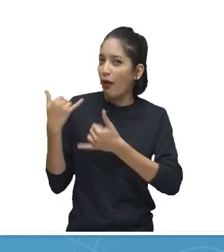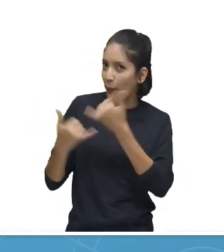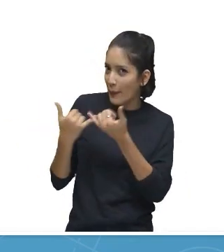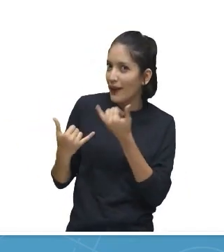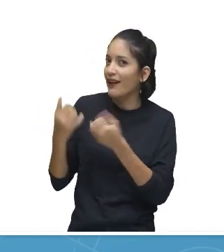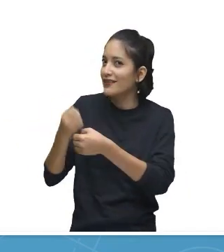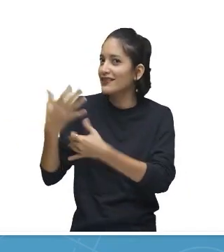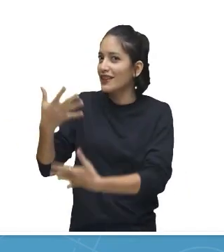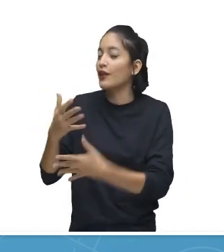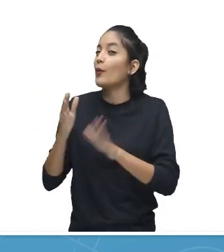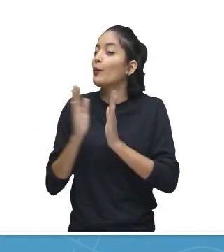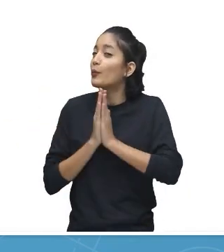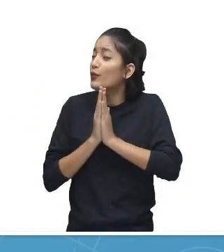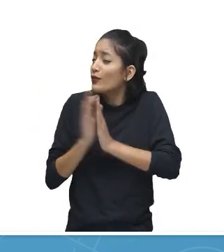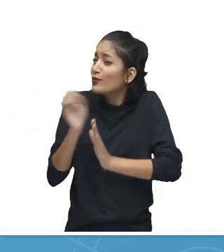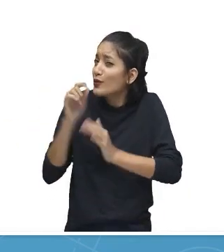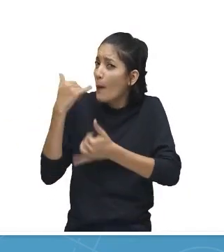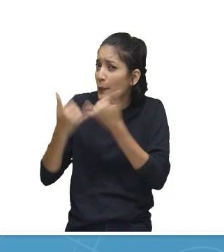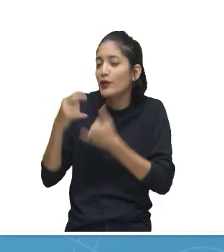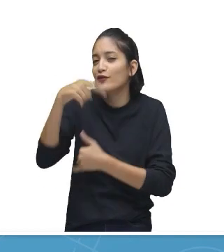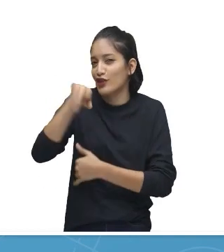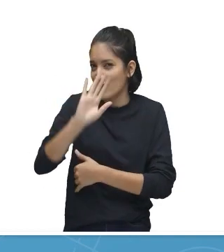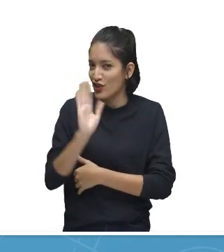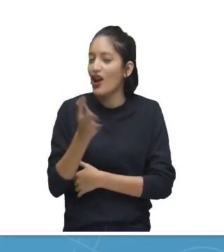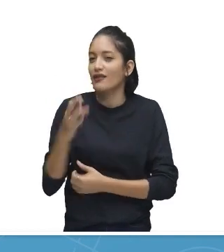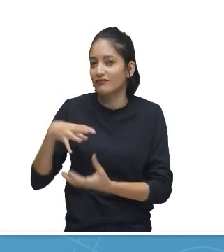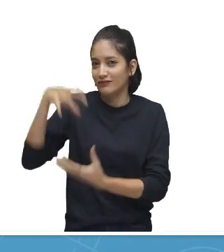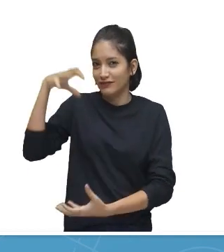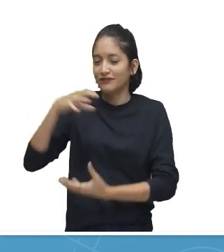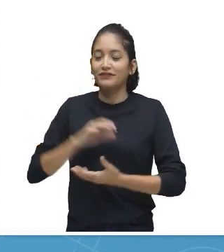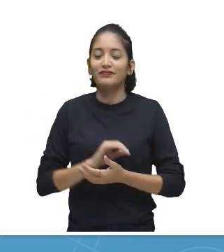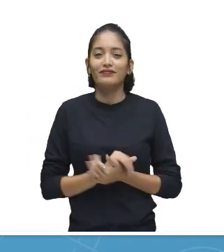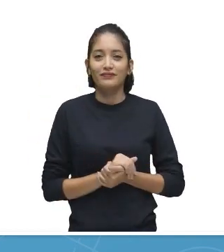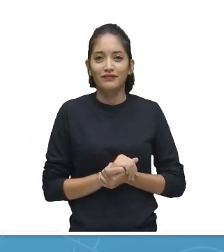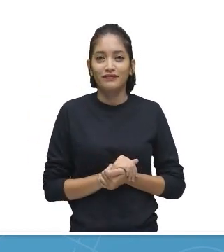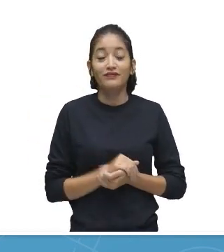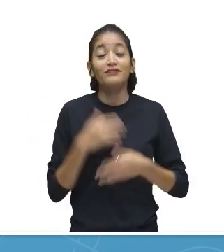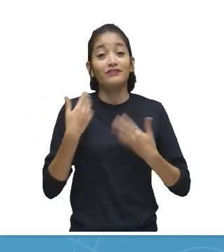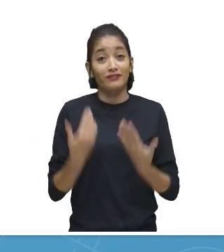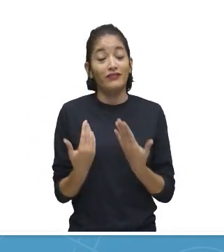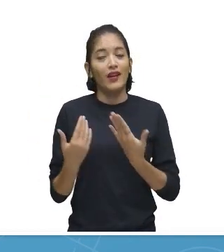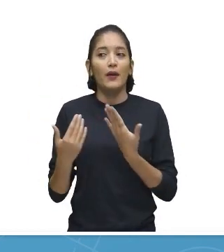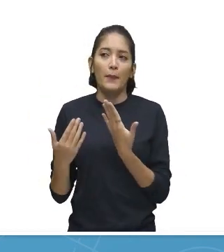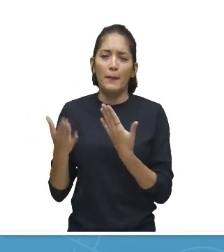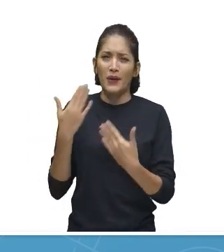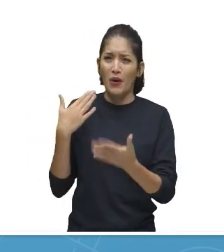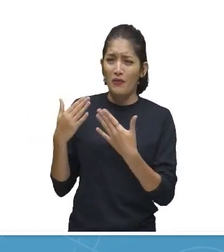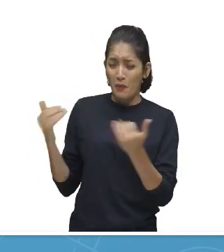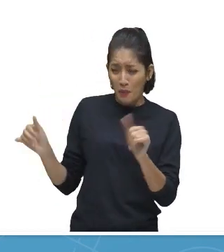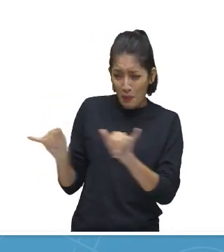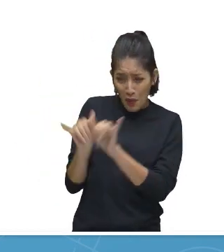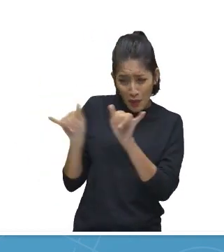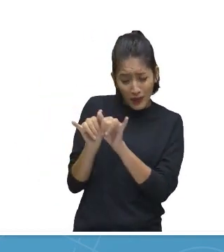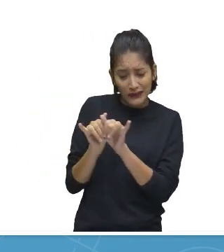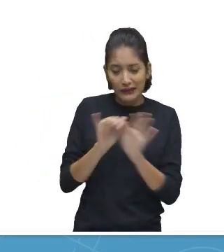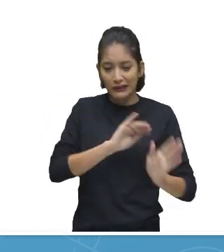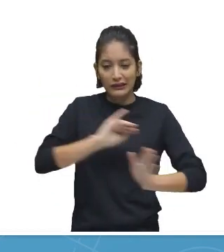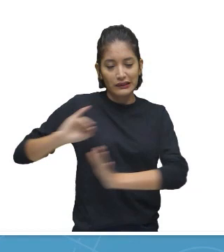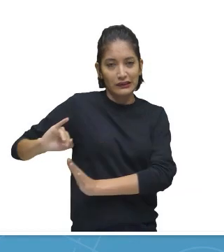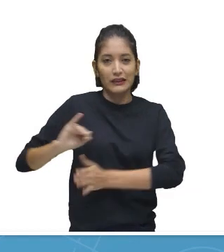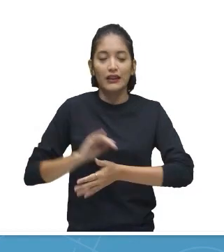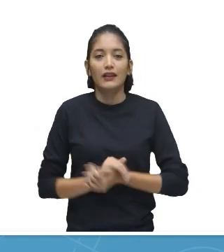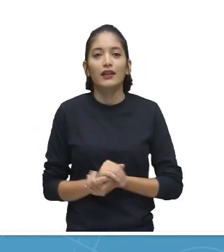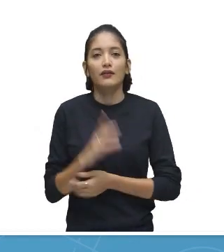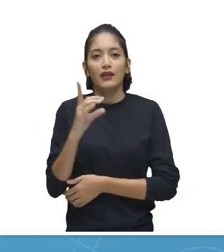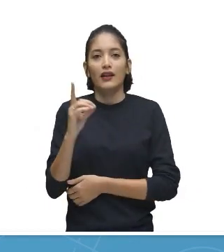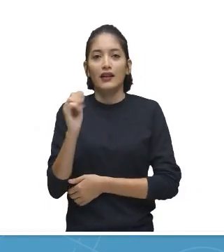não façam tolice no chat, vocês já são grandinhos. Então, vamos lá. As conversas paralelas aqui, meu Deus. A Dandara falou que